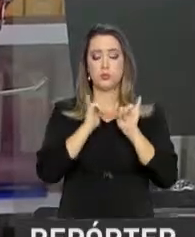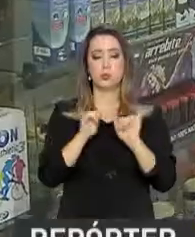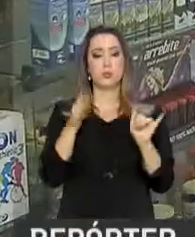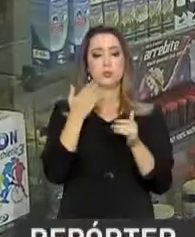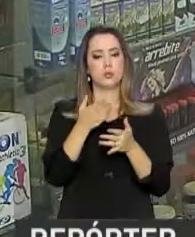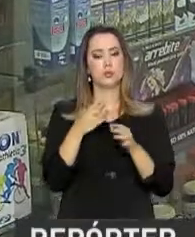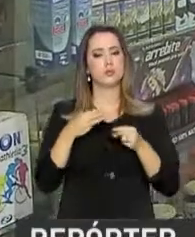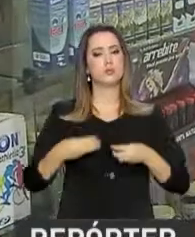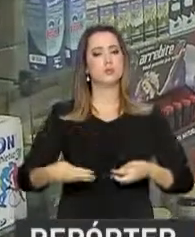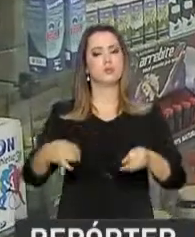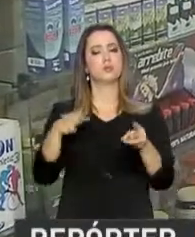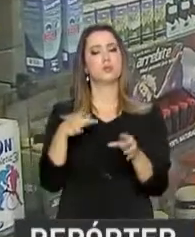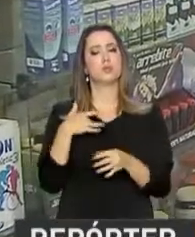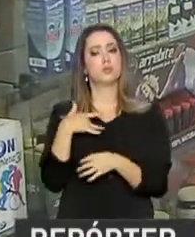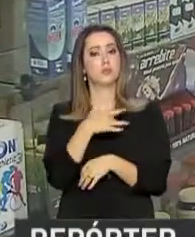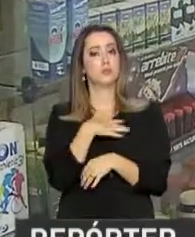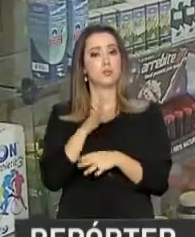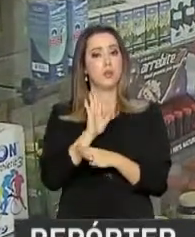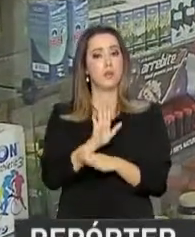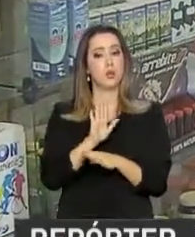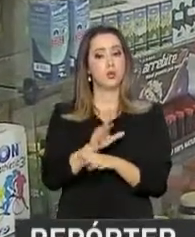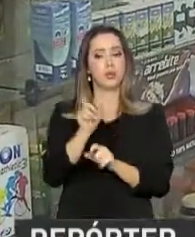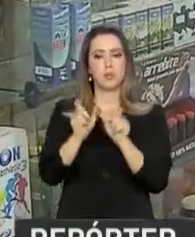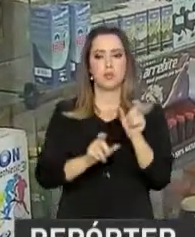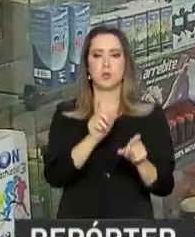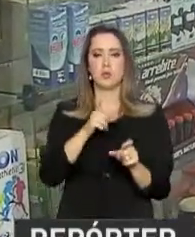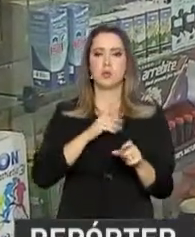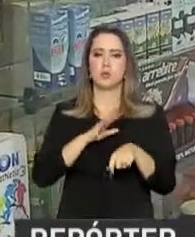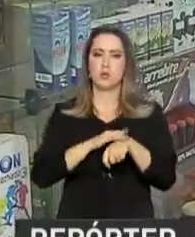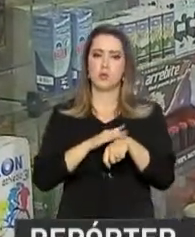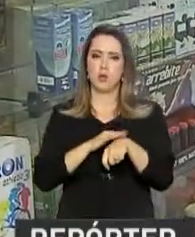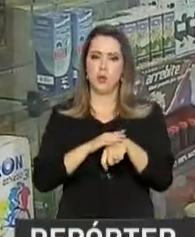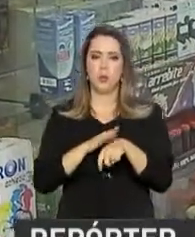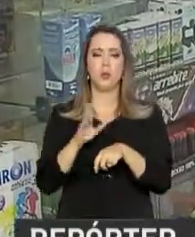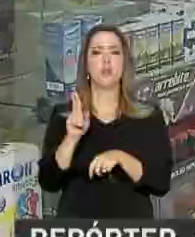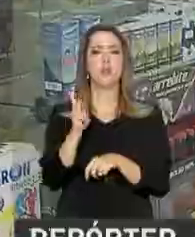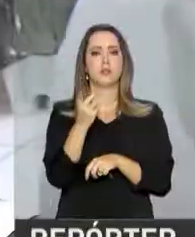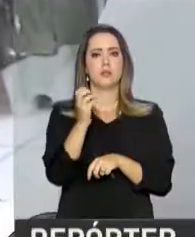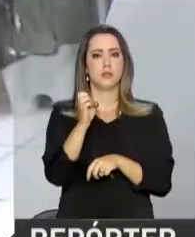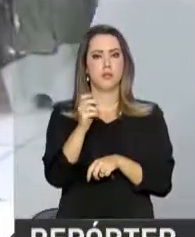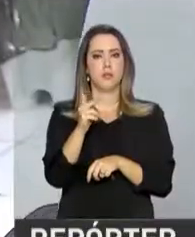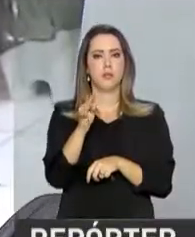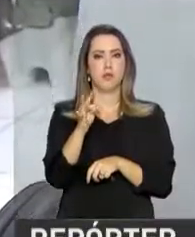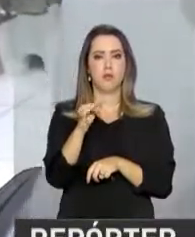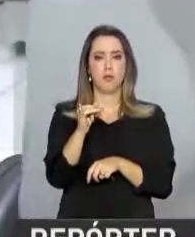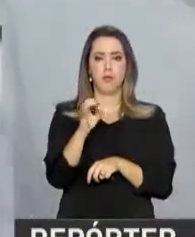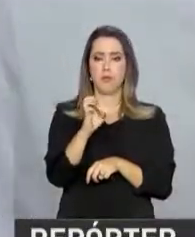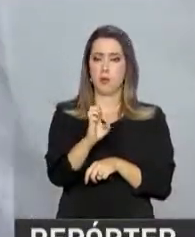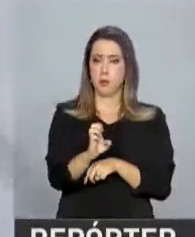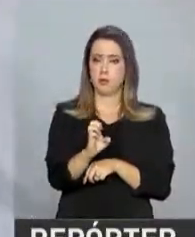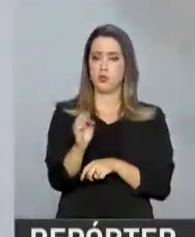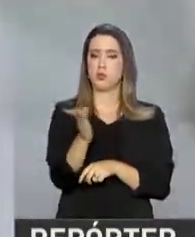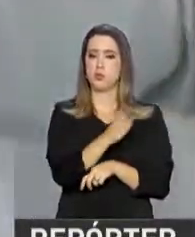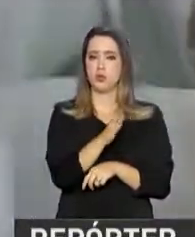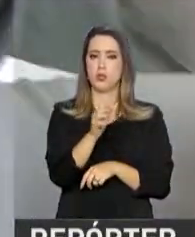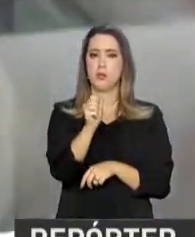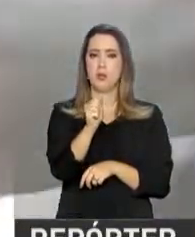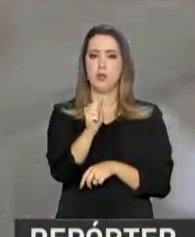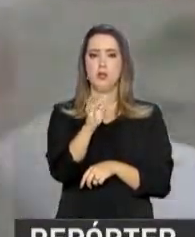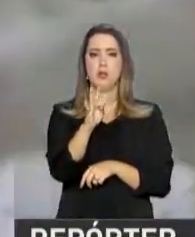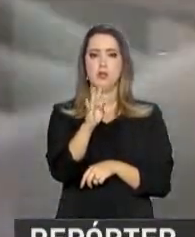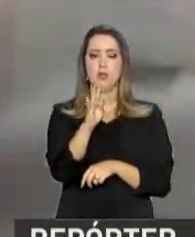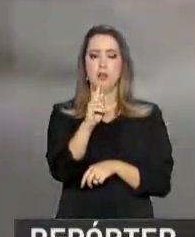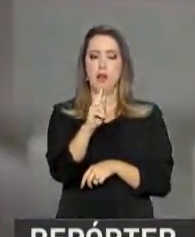saúde vai beneficiar pacientes com hepatite e artrite reumatóide a partir de agora eles vão ter à disposição